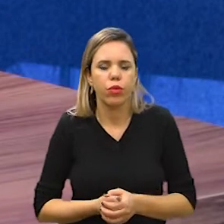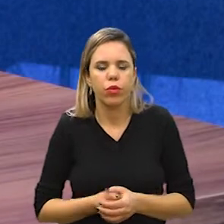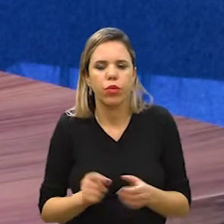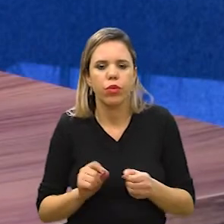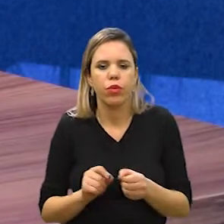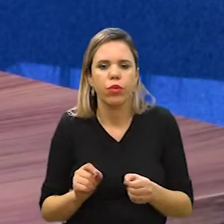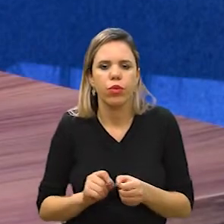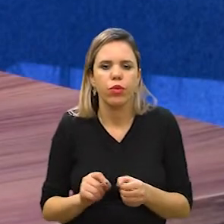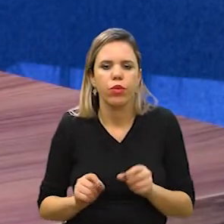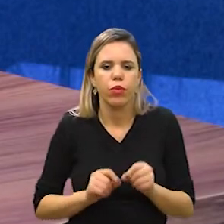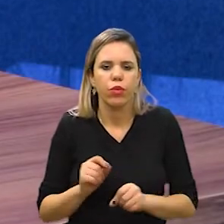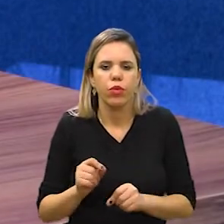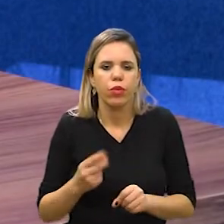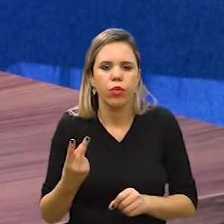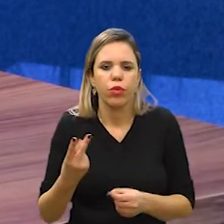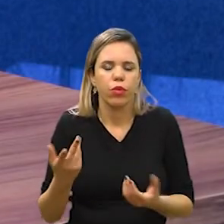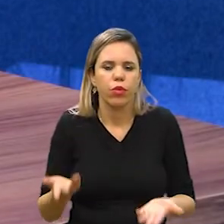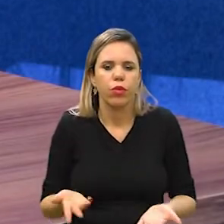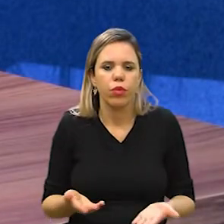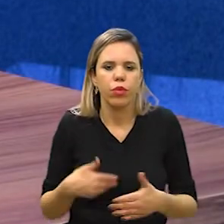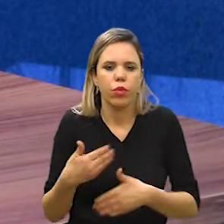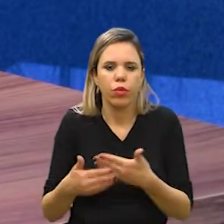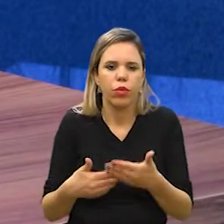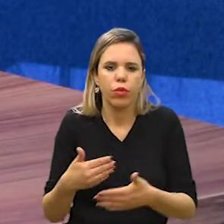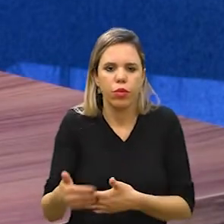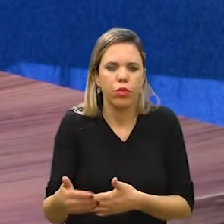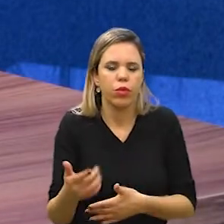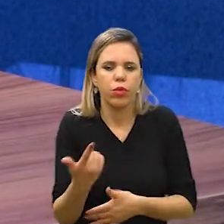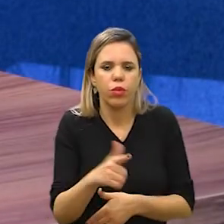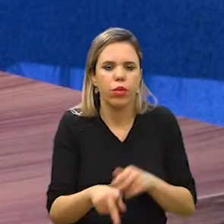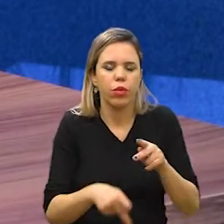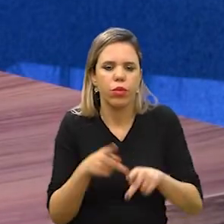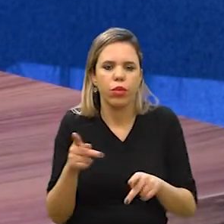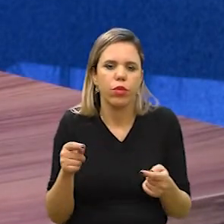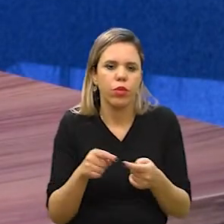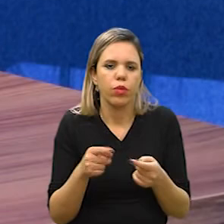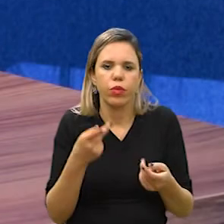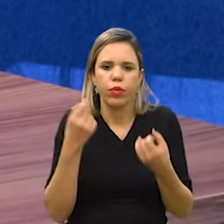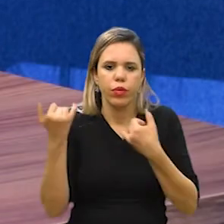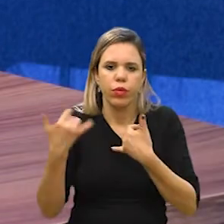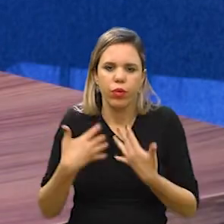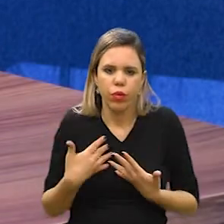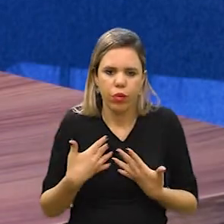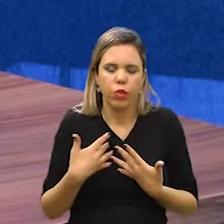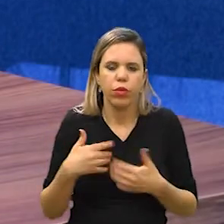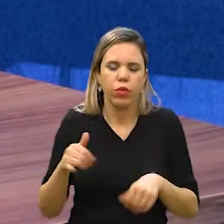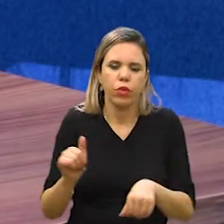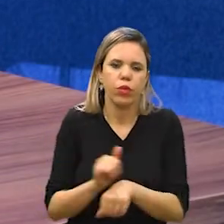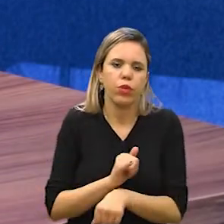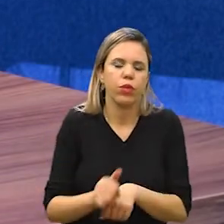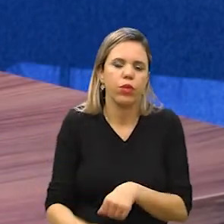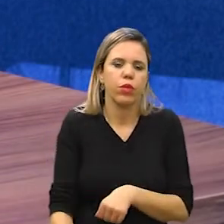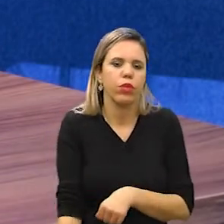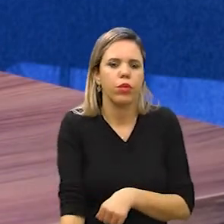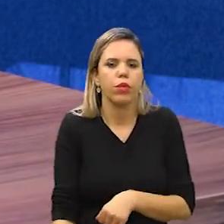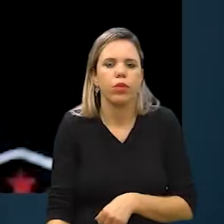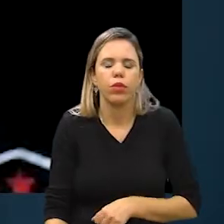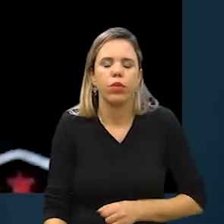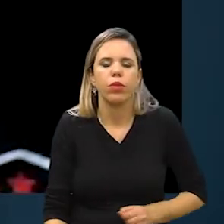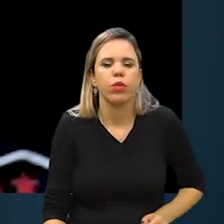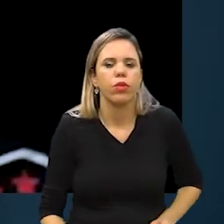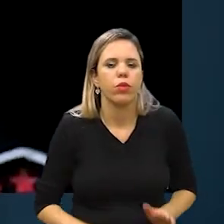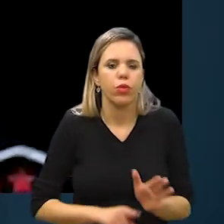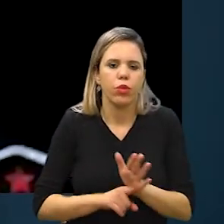está fazendo valer esse próximo passo? É o público-alvo? Me fala um pouquinho dessas estratégias.